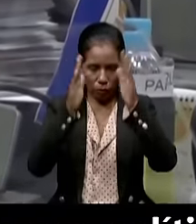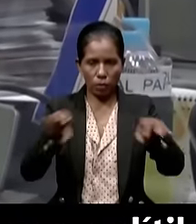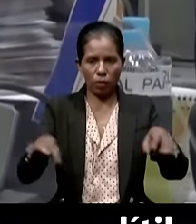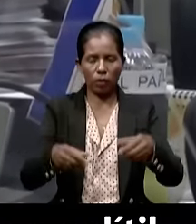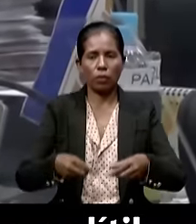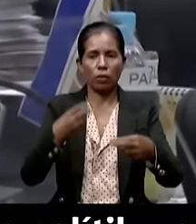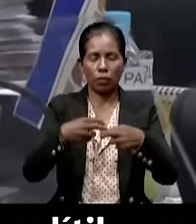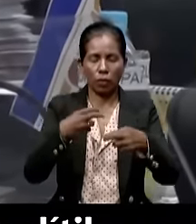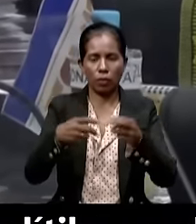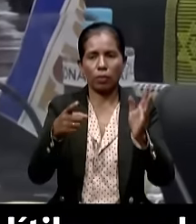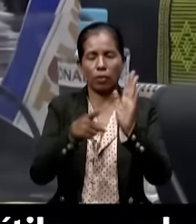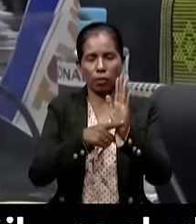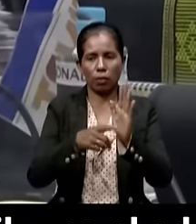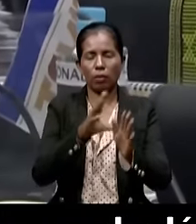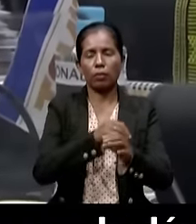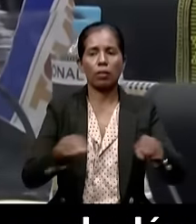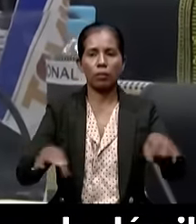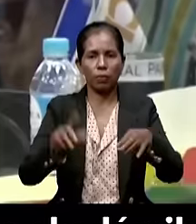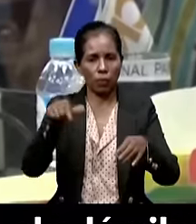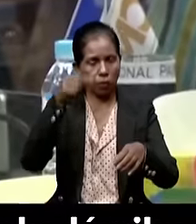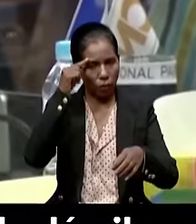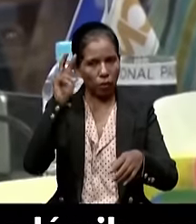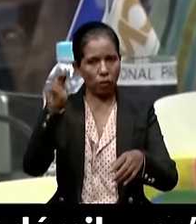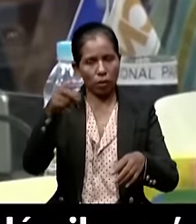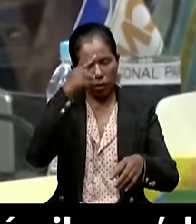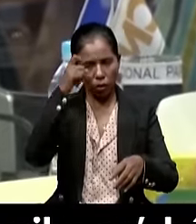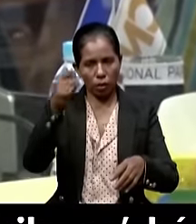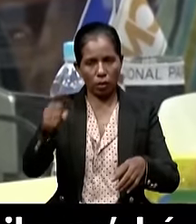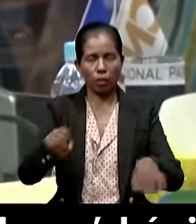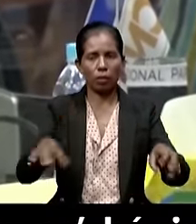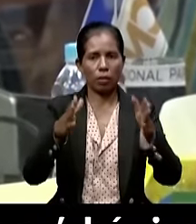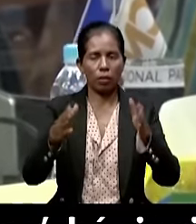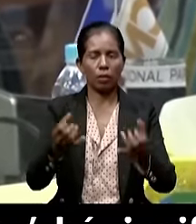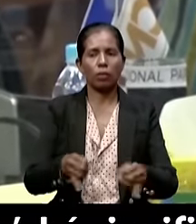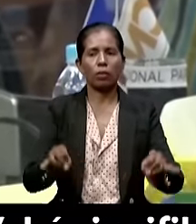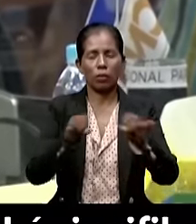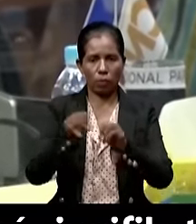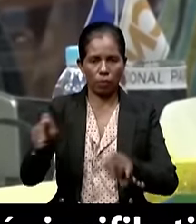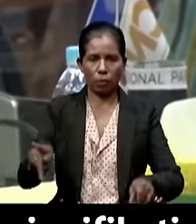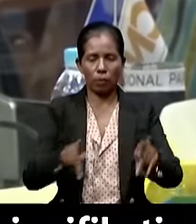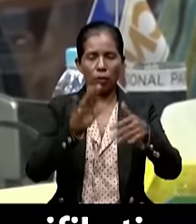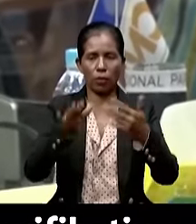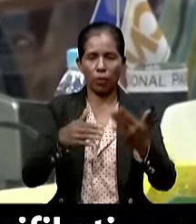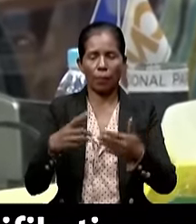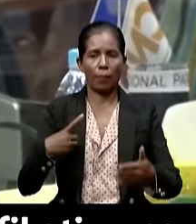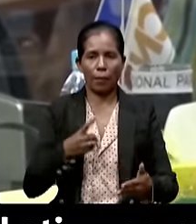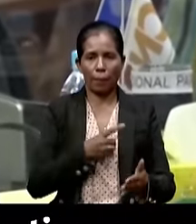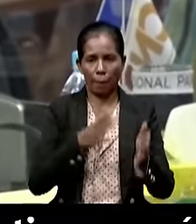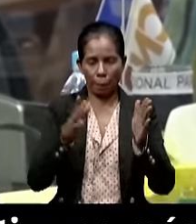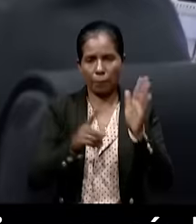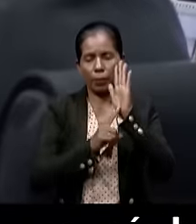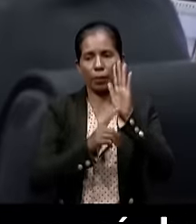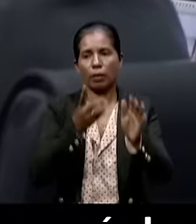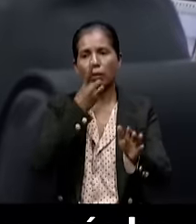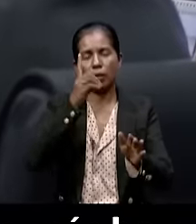foi impacto negativo ba desempenho serviço governo nian, tama prejudica funcionamento instituição público Sira. Deputado hato questão ne e ne